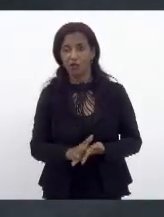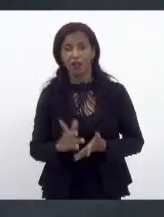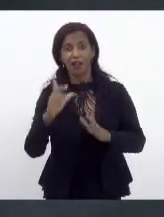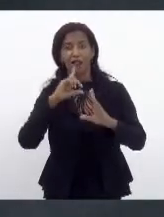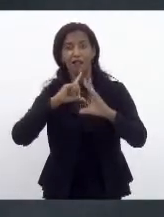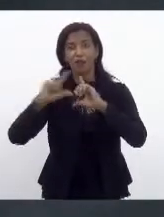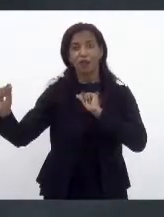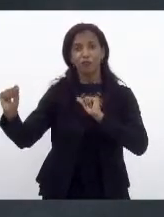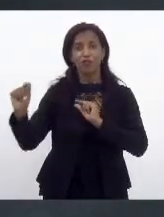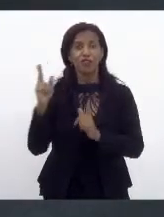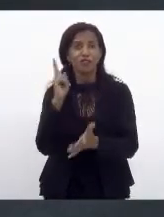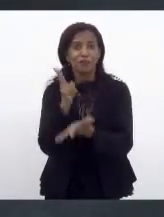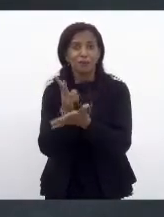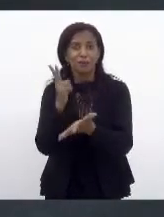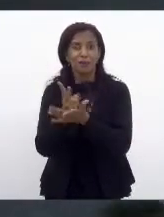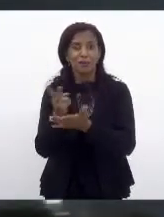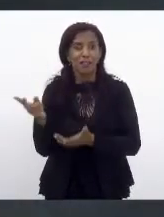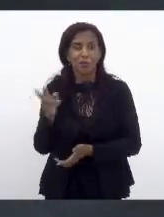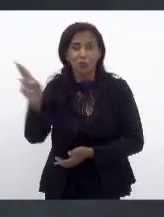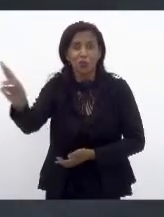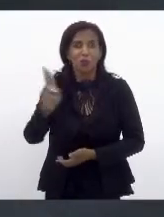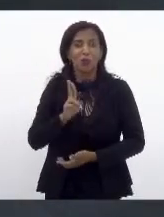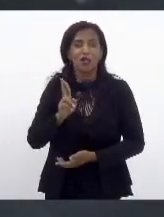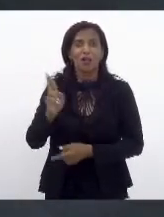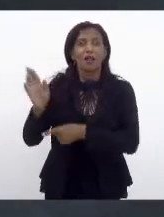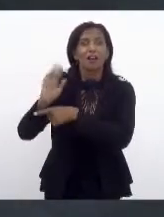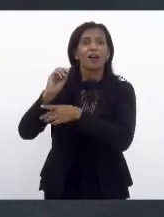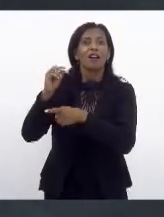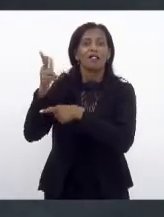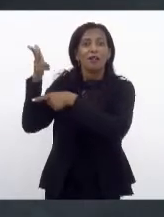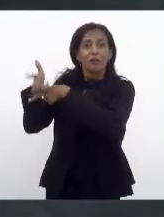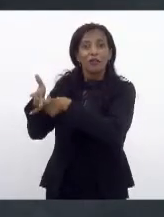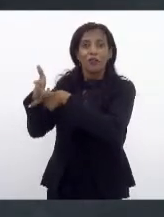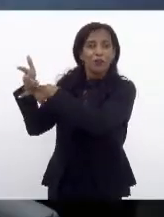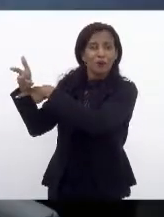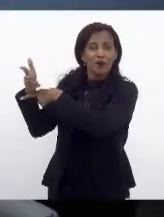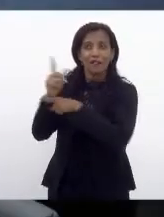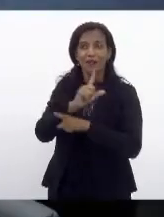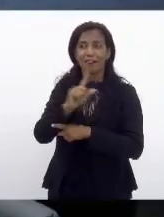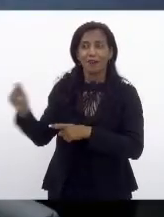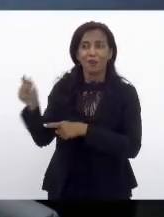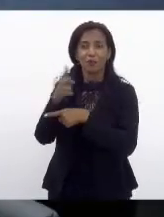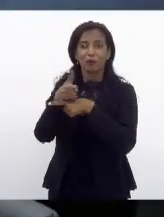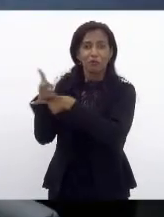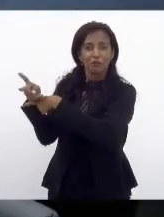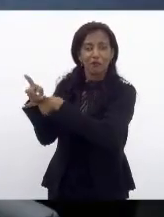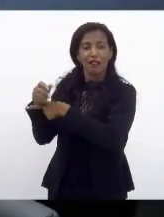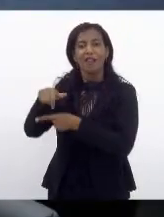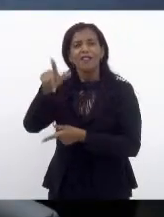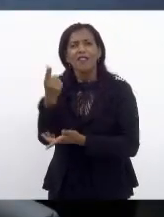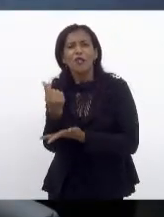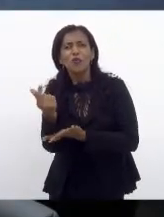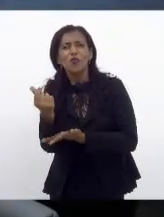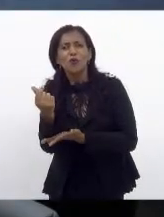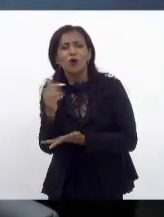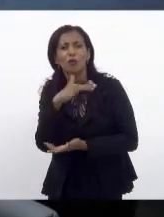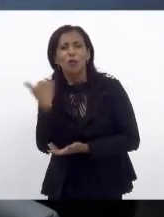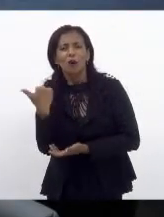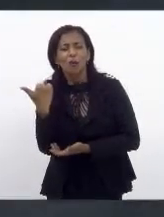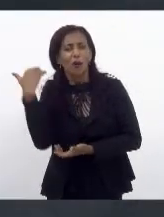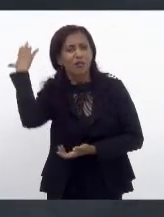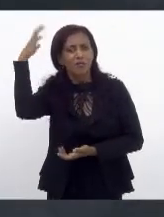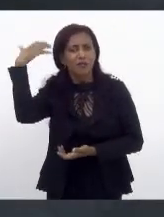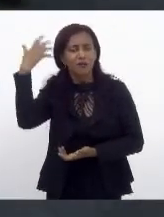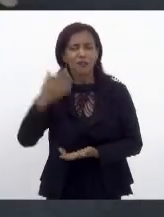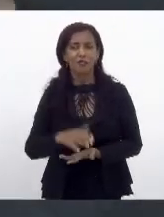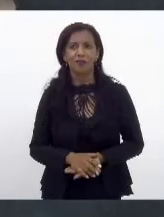mais uma vez, como foge sempre, sem responder. Filma ali, ó, está indo embora. Filma ali, ó, está indo embora. Sem responder quem lucrou com a morte de Marielle. A menção que eu